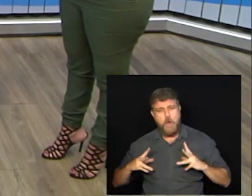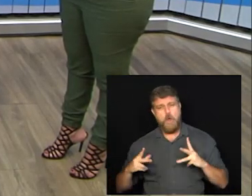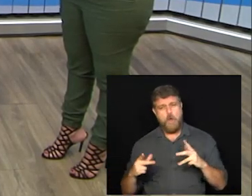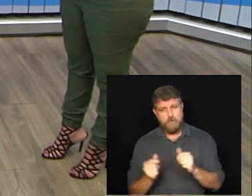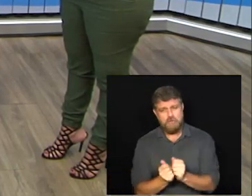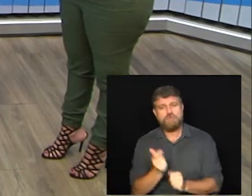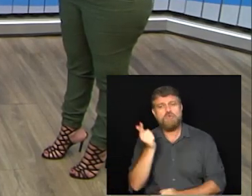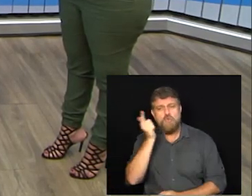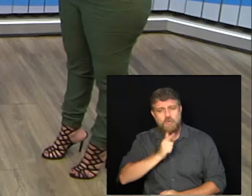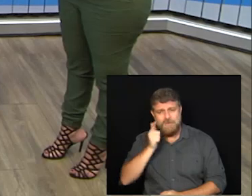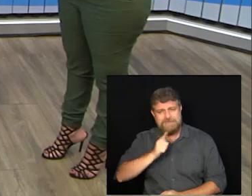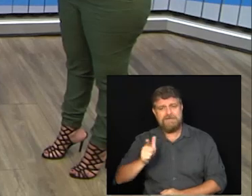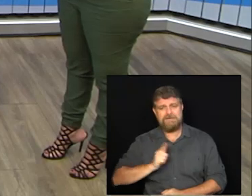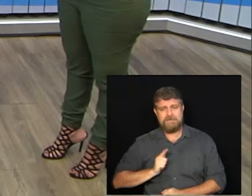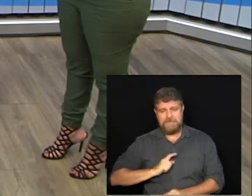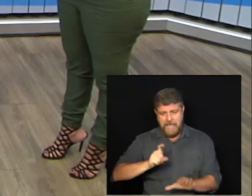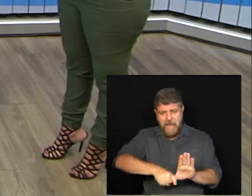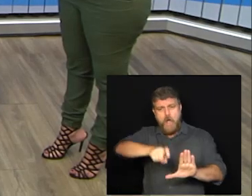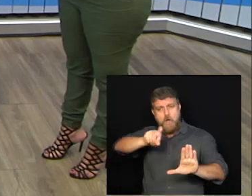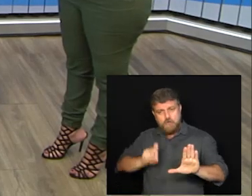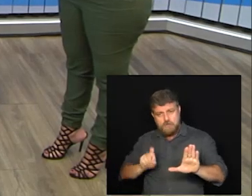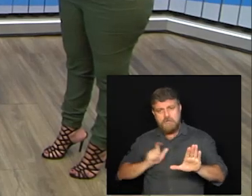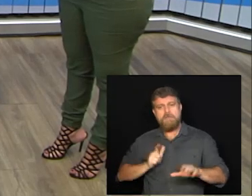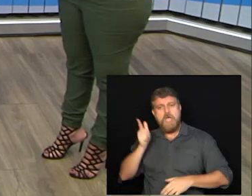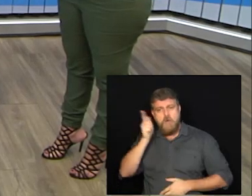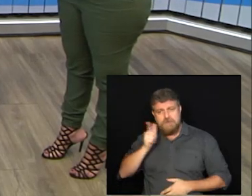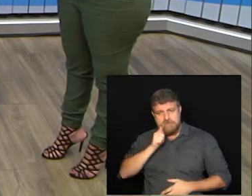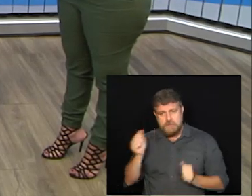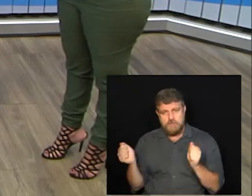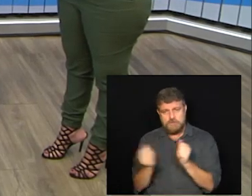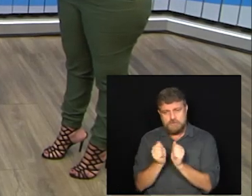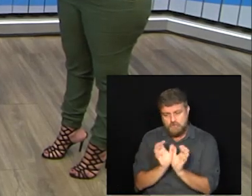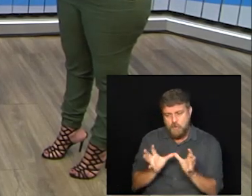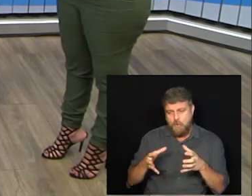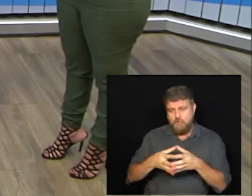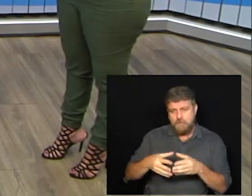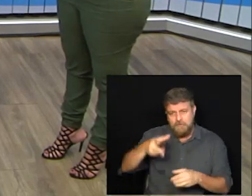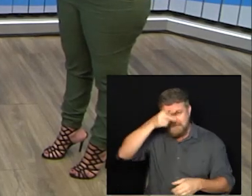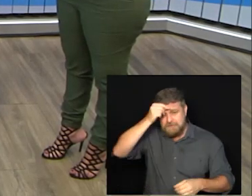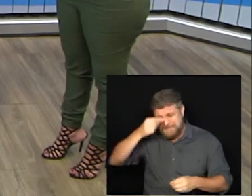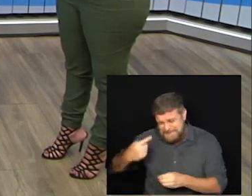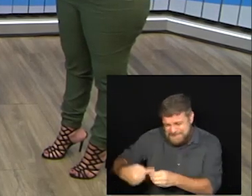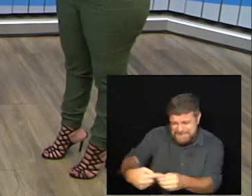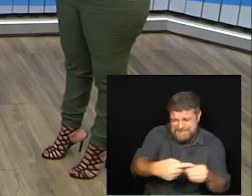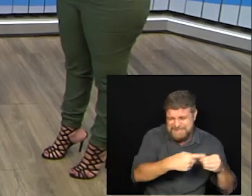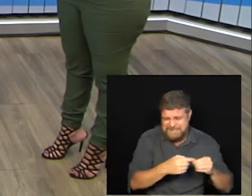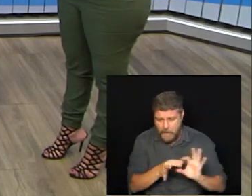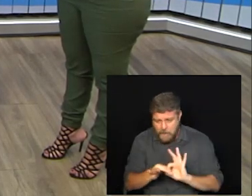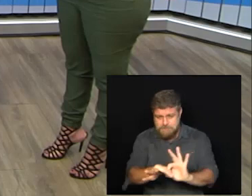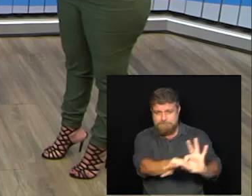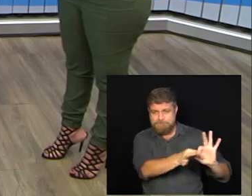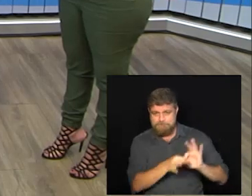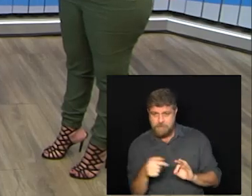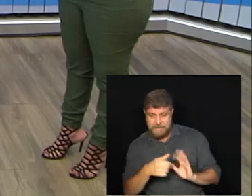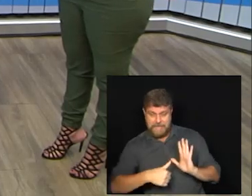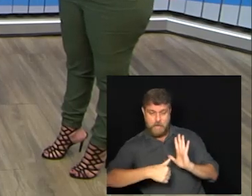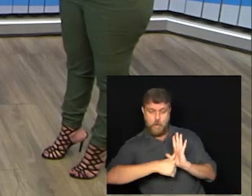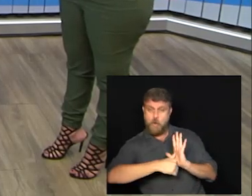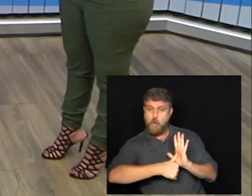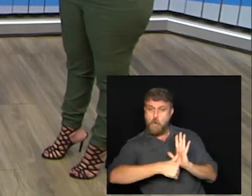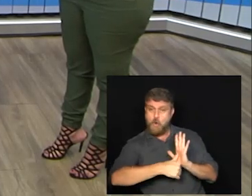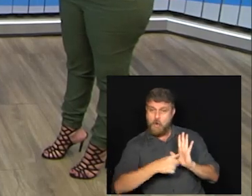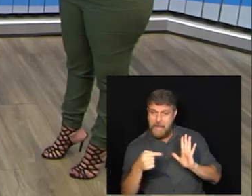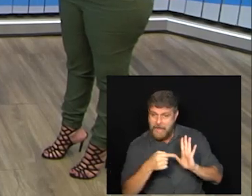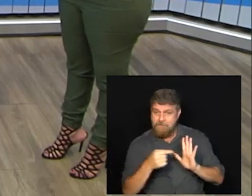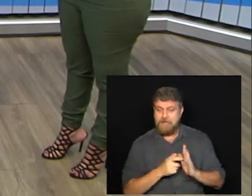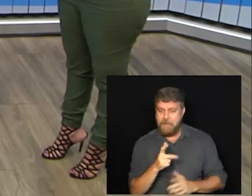municípios possam ter aí essa autonomia junto com a Frente Nacional dos Prefeitos, lembrando que é esse consórcio quem vai fazer